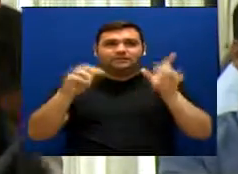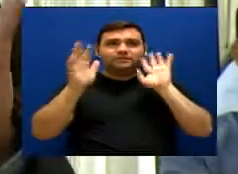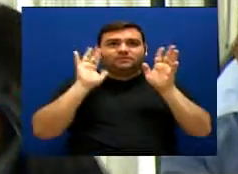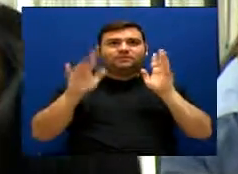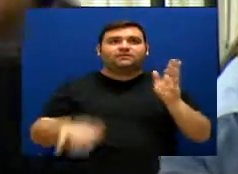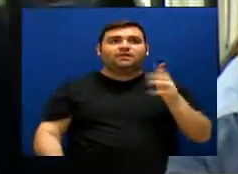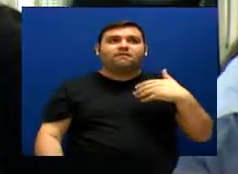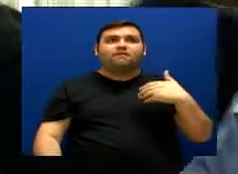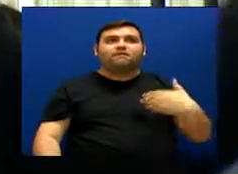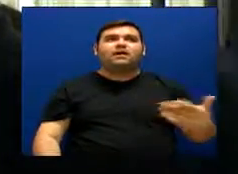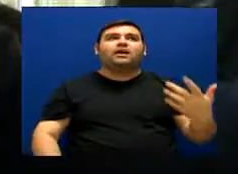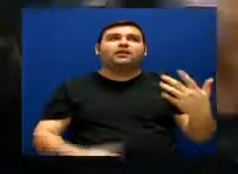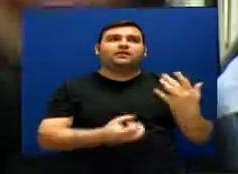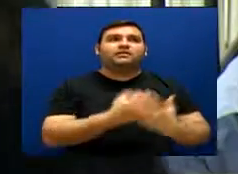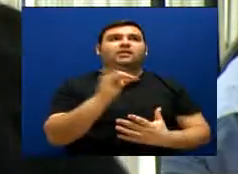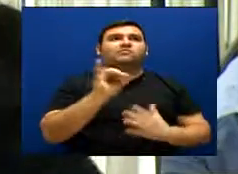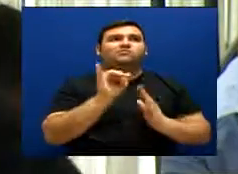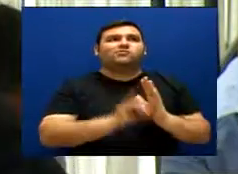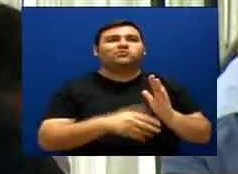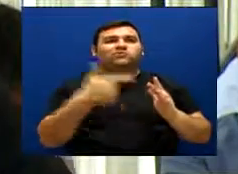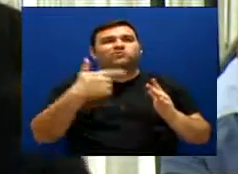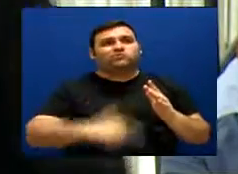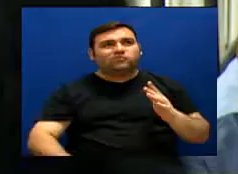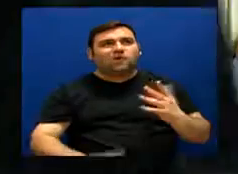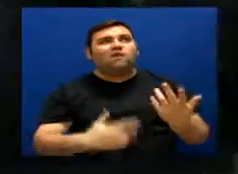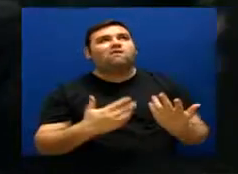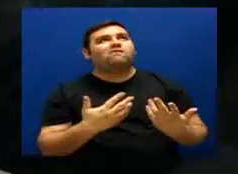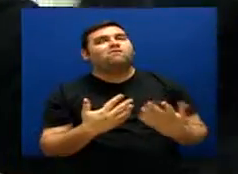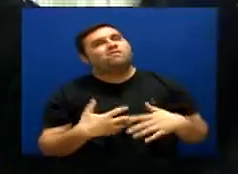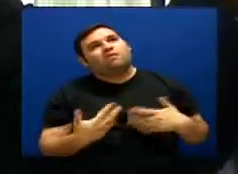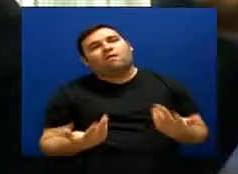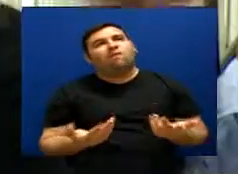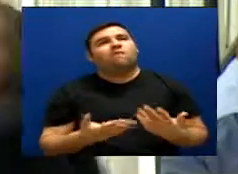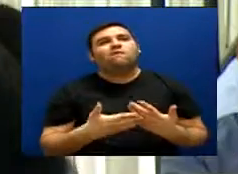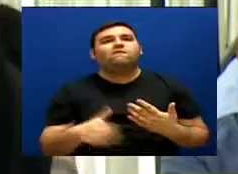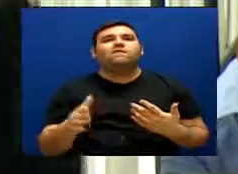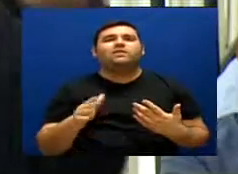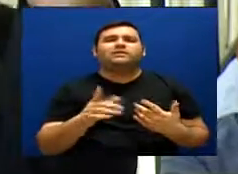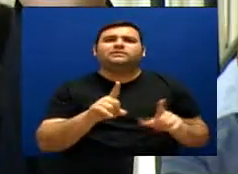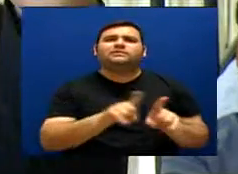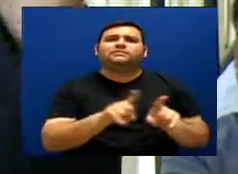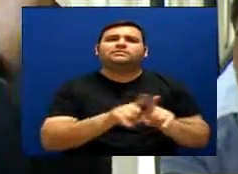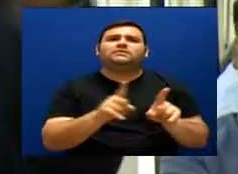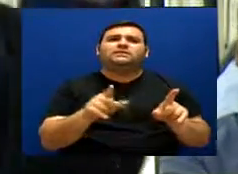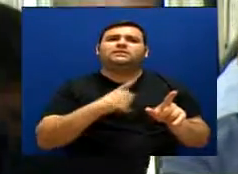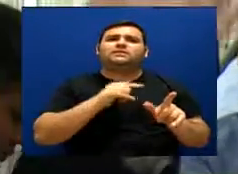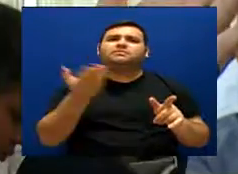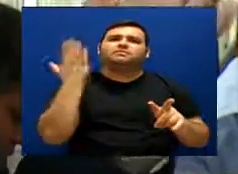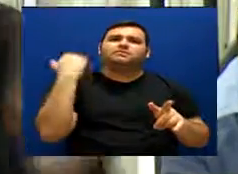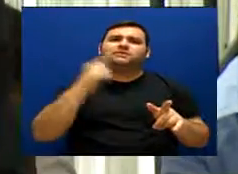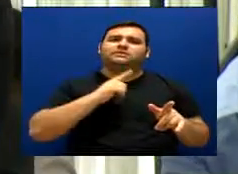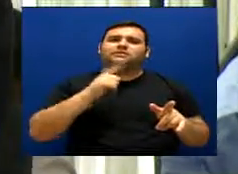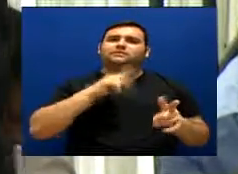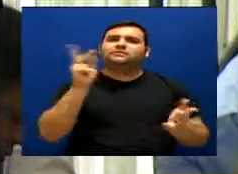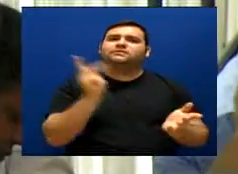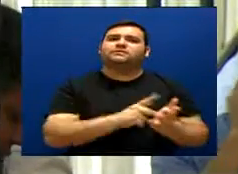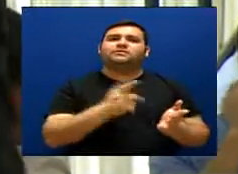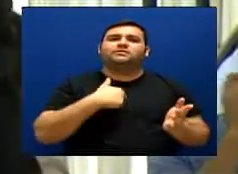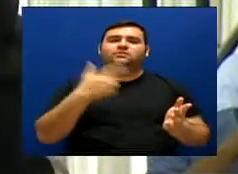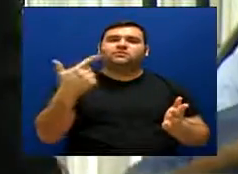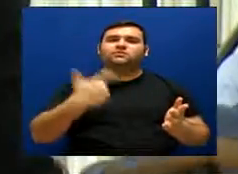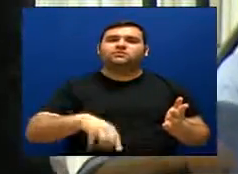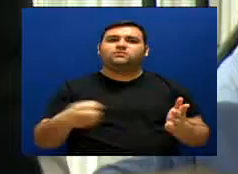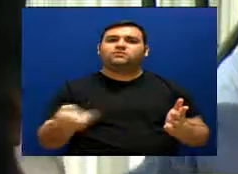pensando, ó, vão se criar uma taxa, vai se criar... até se chegou ao absurdo a última vez que eu